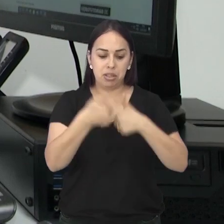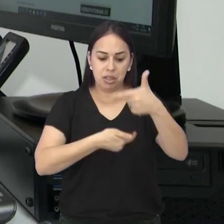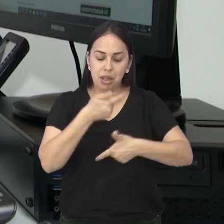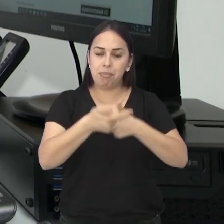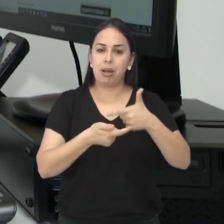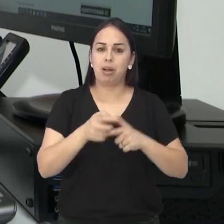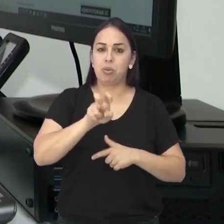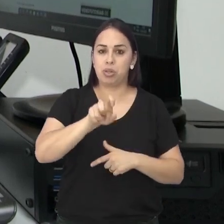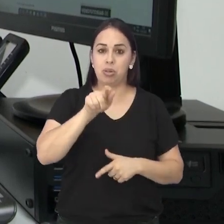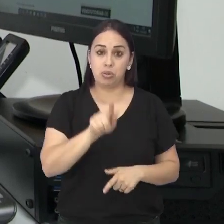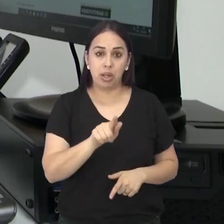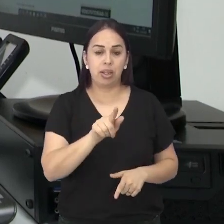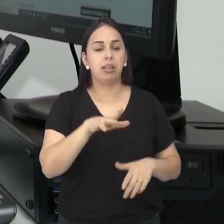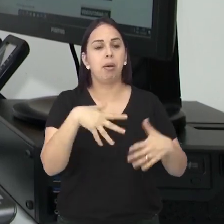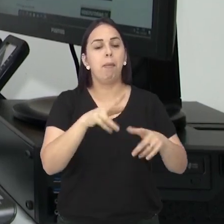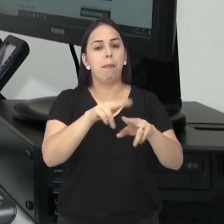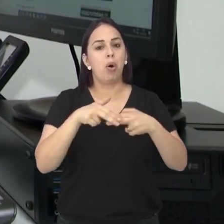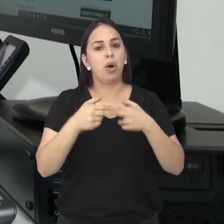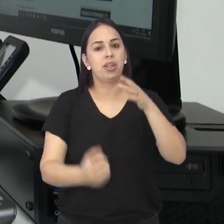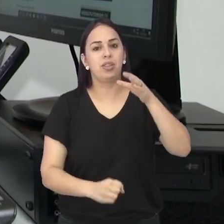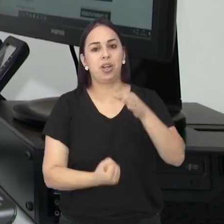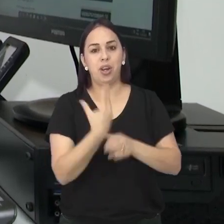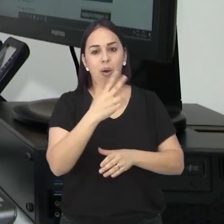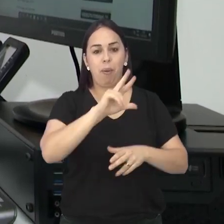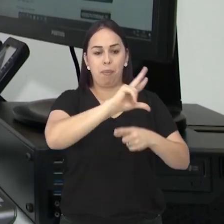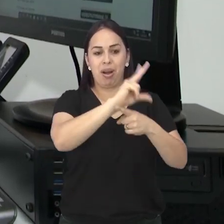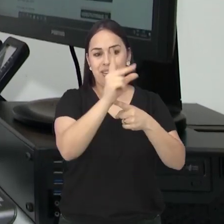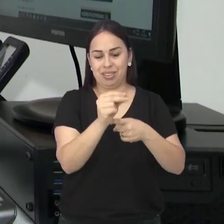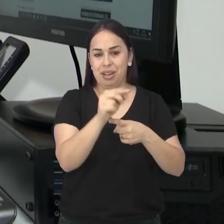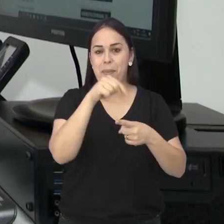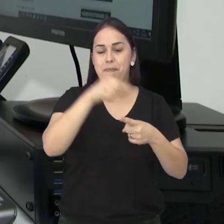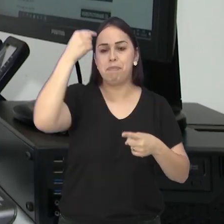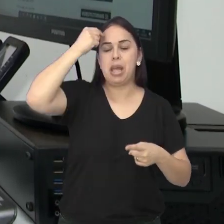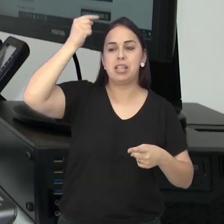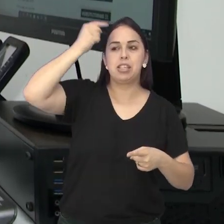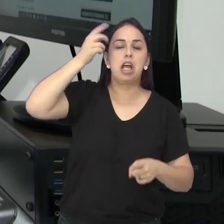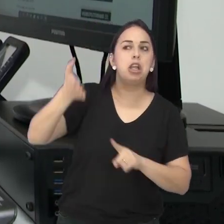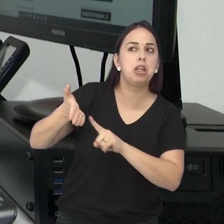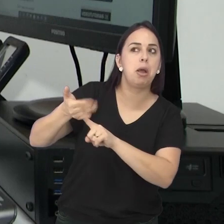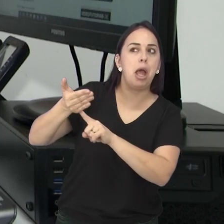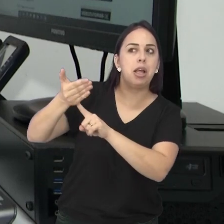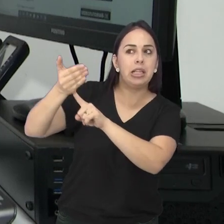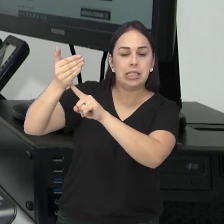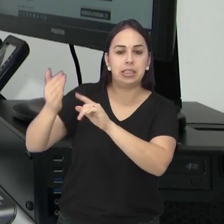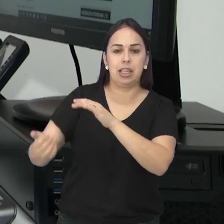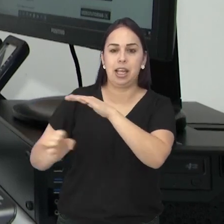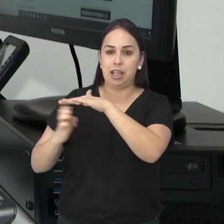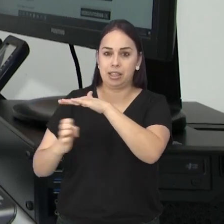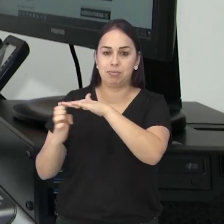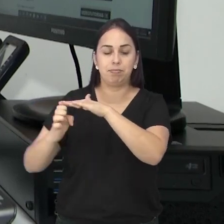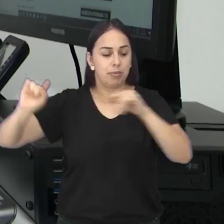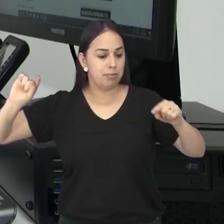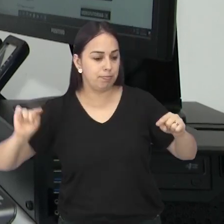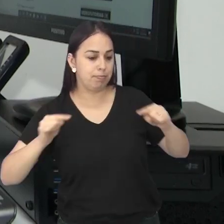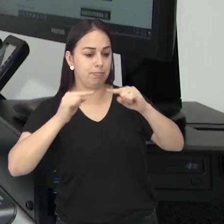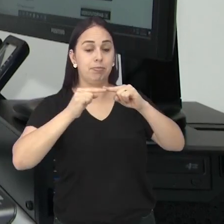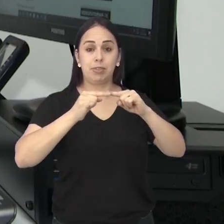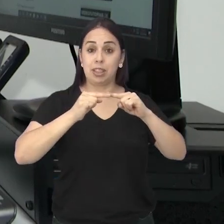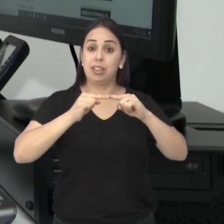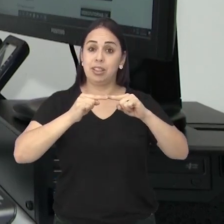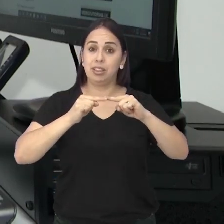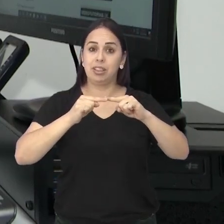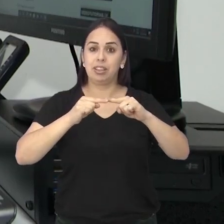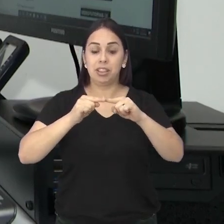Parque Tecnológico foi criado em administrações anteriores, já pensando em empresas de tecnologia, vem ao